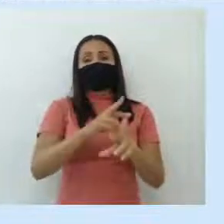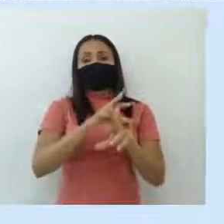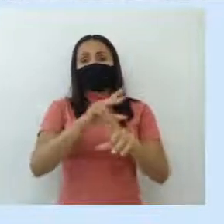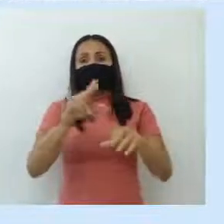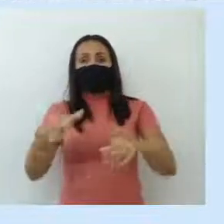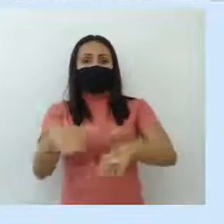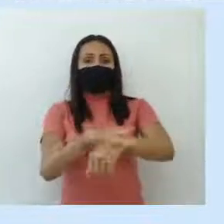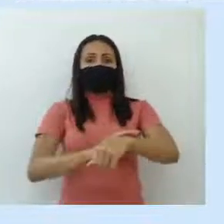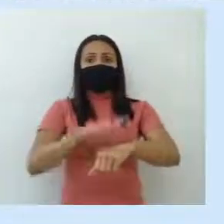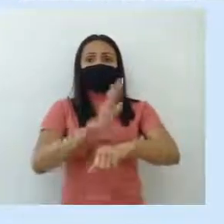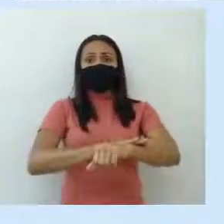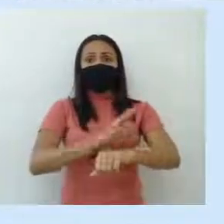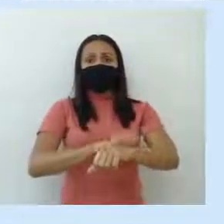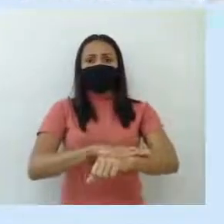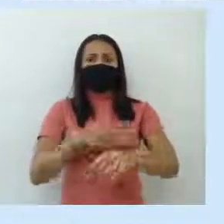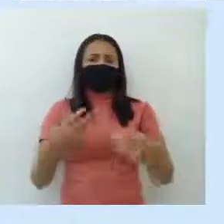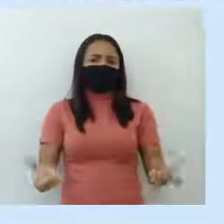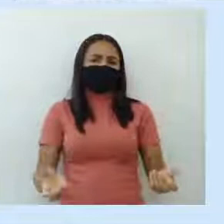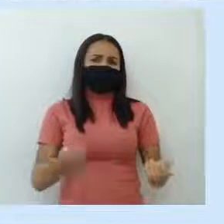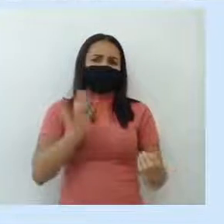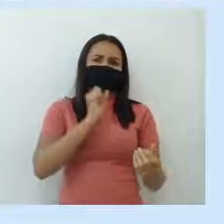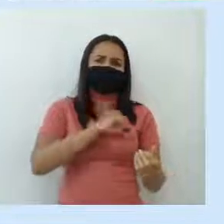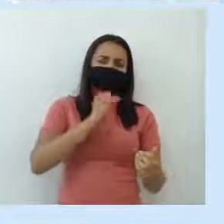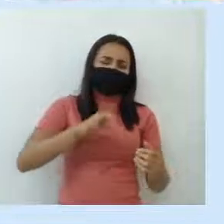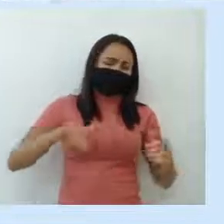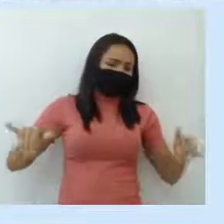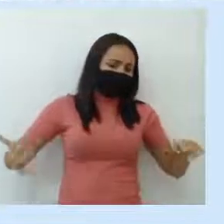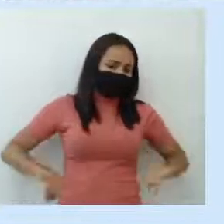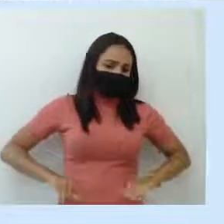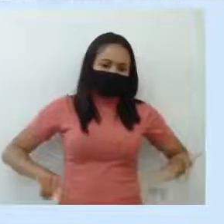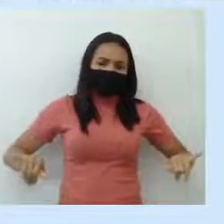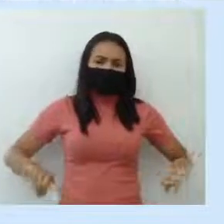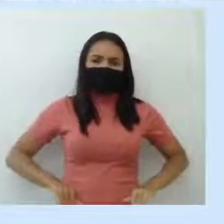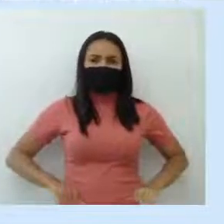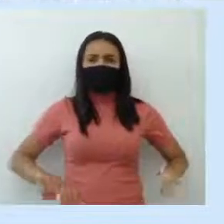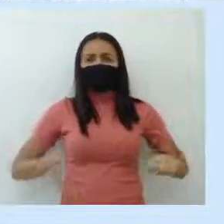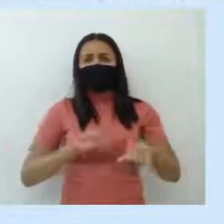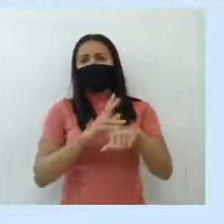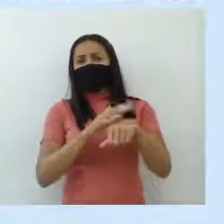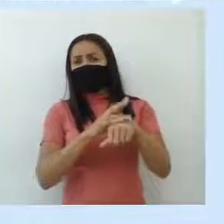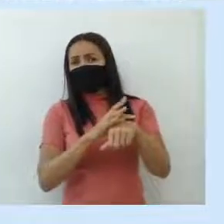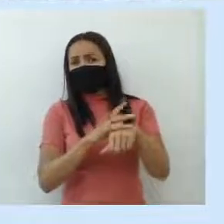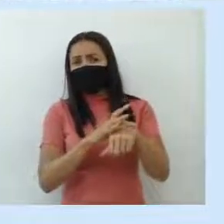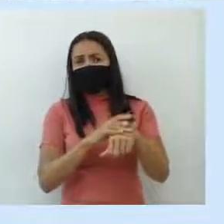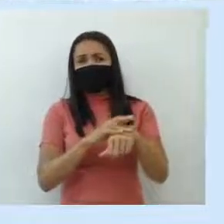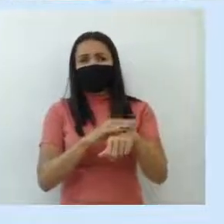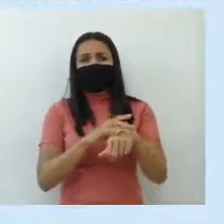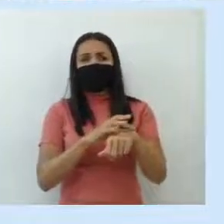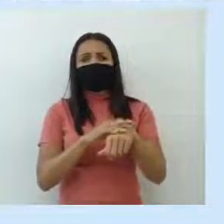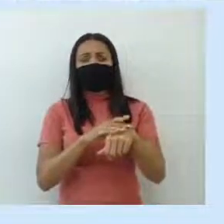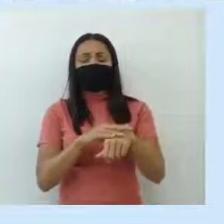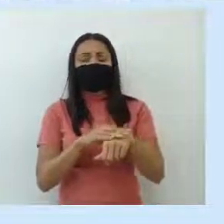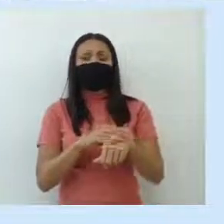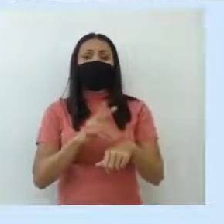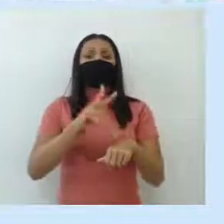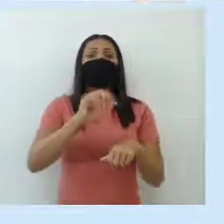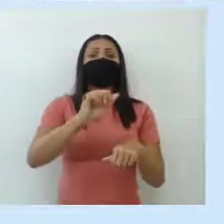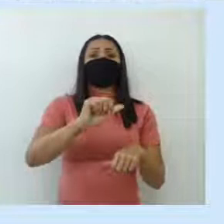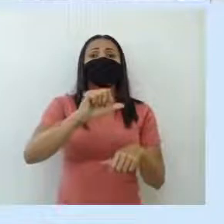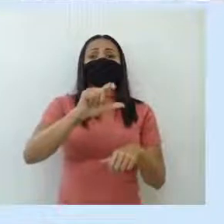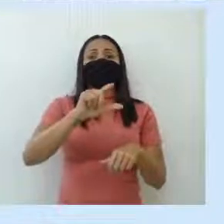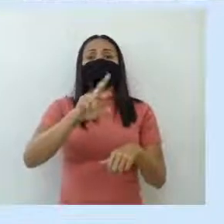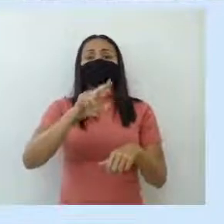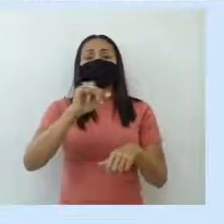aos maus tratos, sofria com infinidade de doenças, varíola, dissenteria,